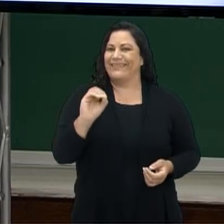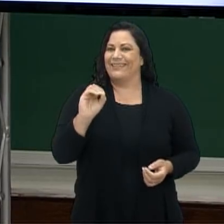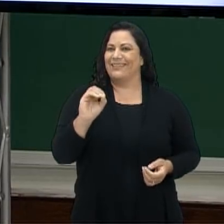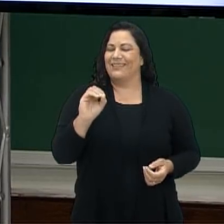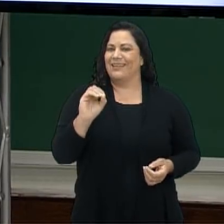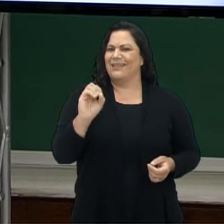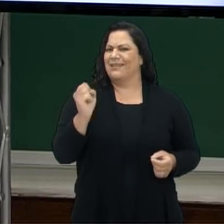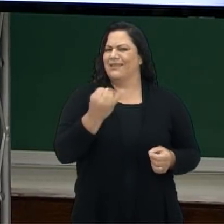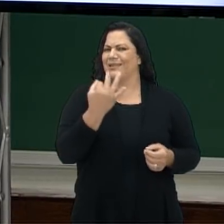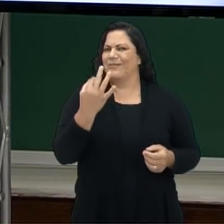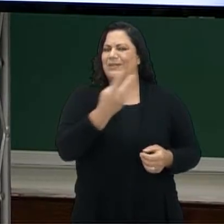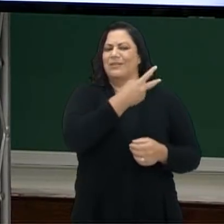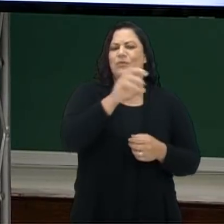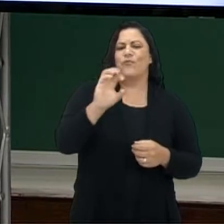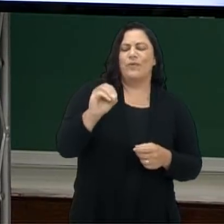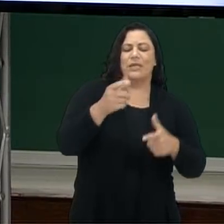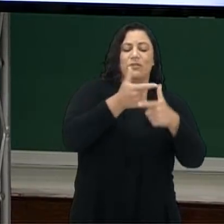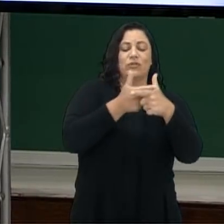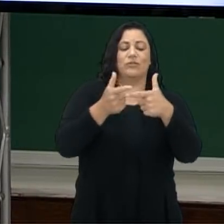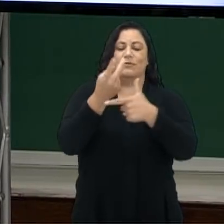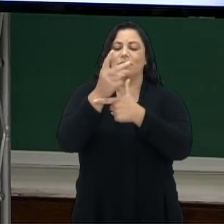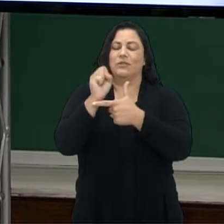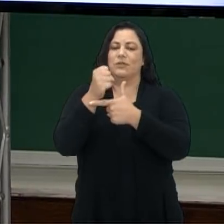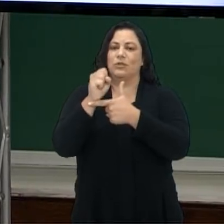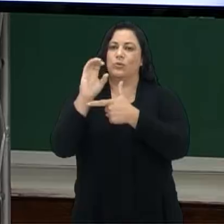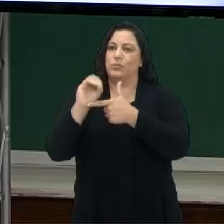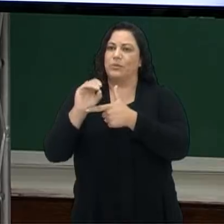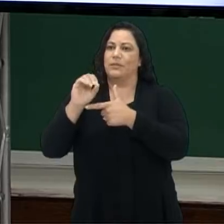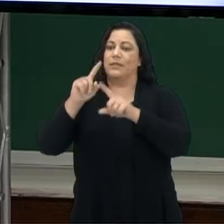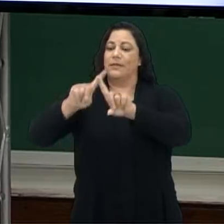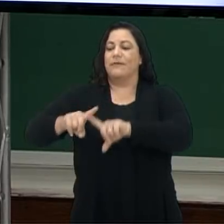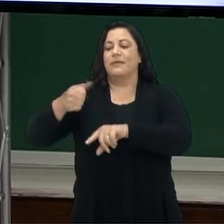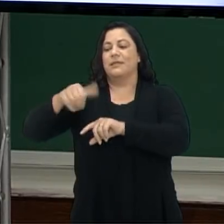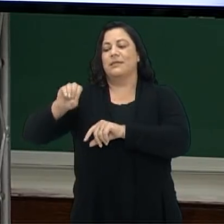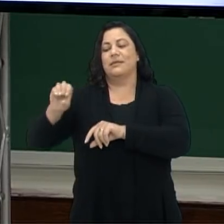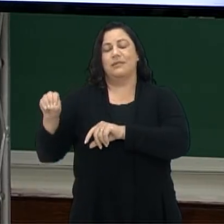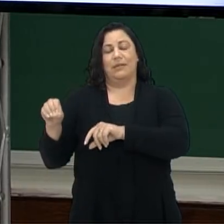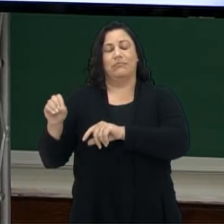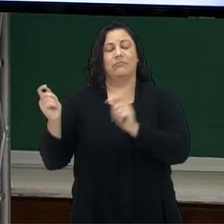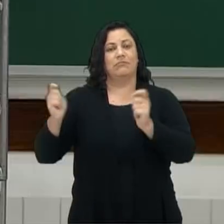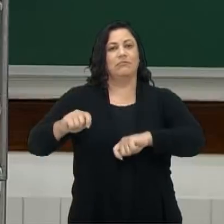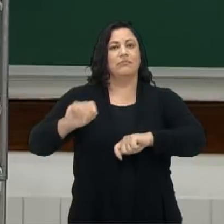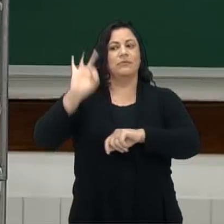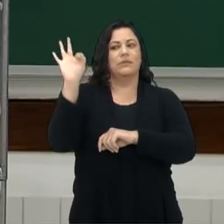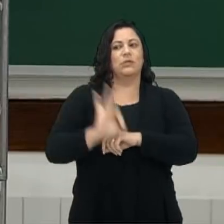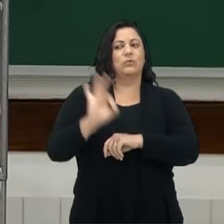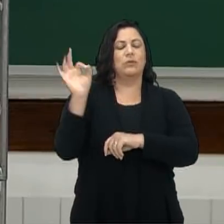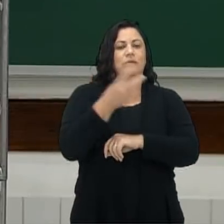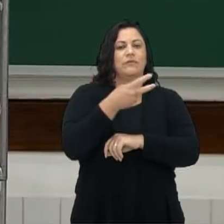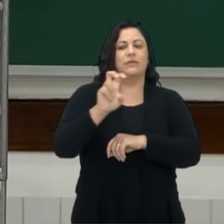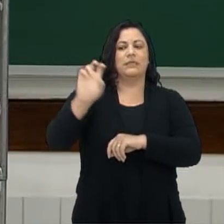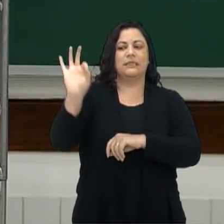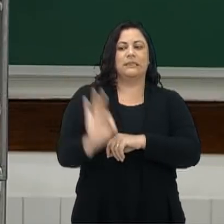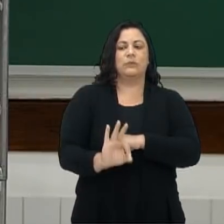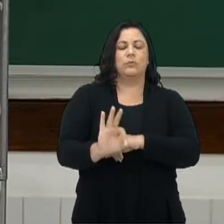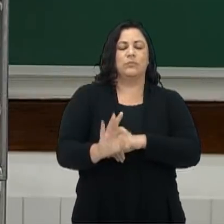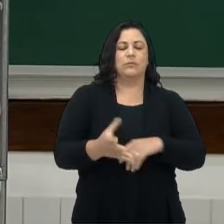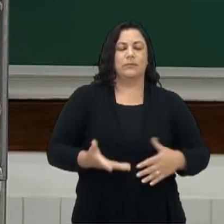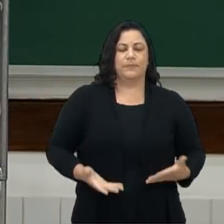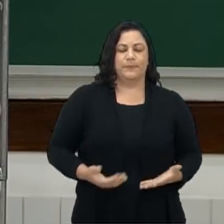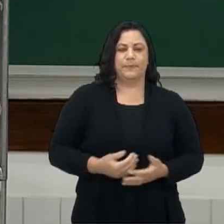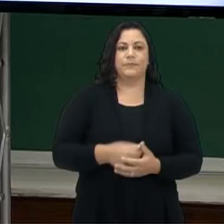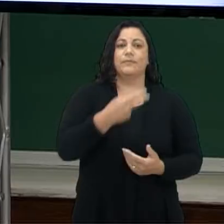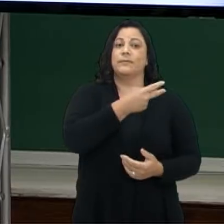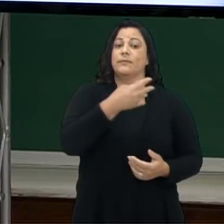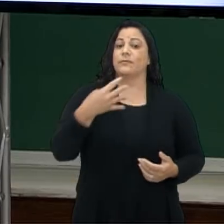80? Eu faço 20 divididos por 80 vezes 100, que me deu um percentual de 25%. E o